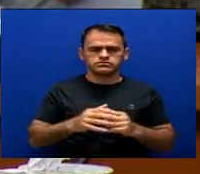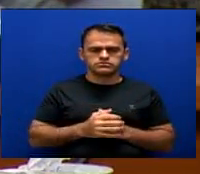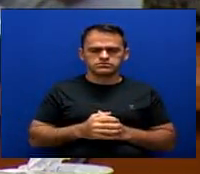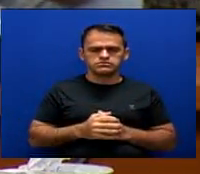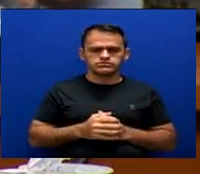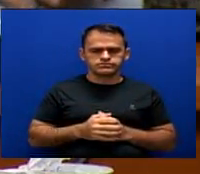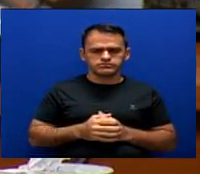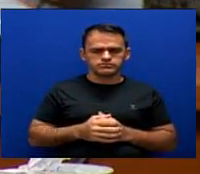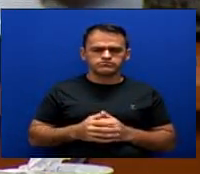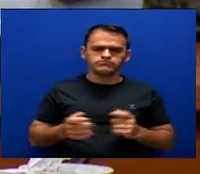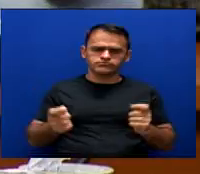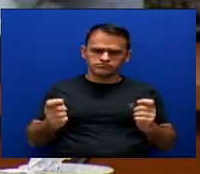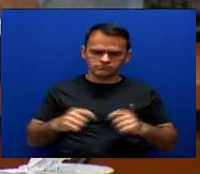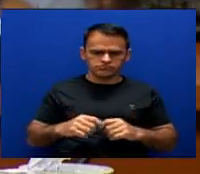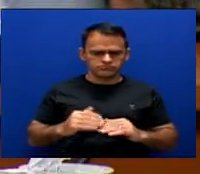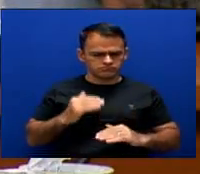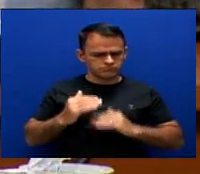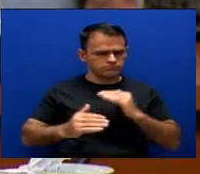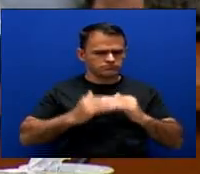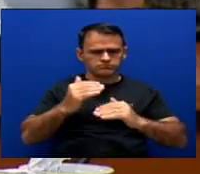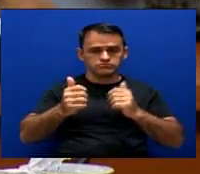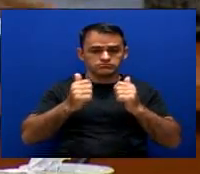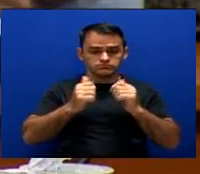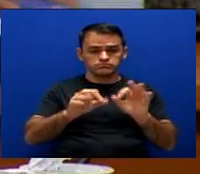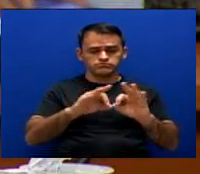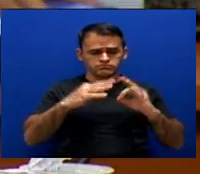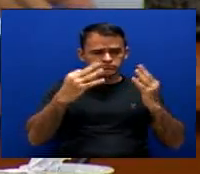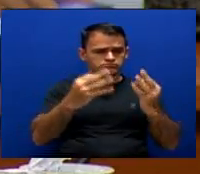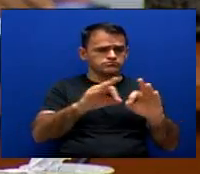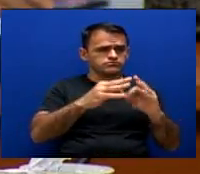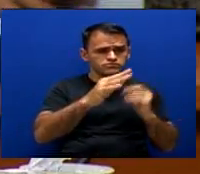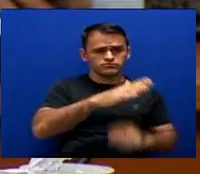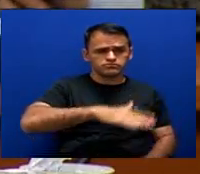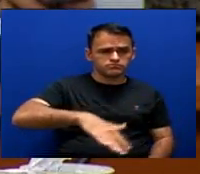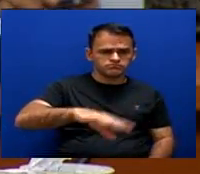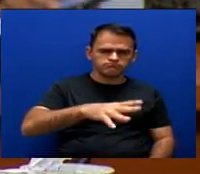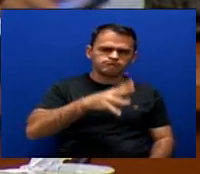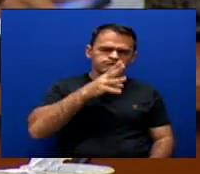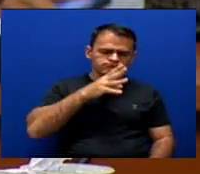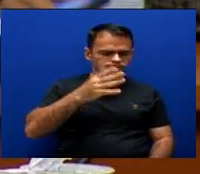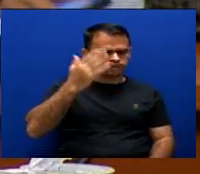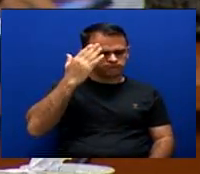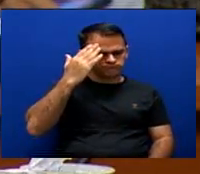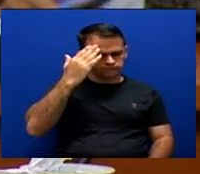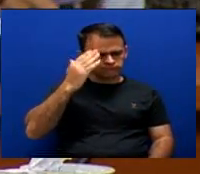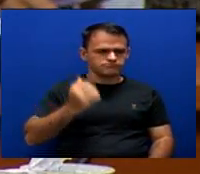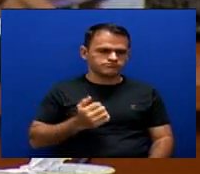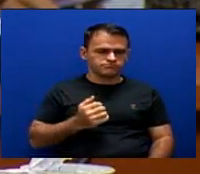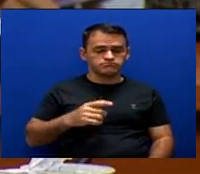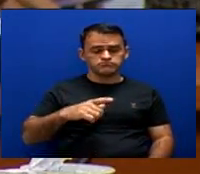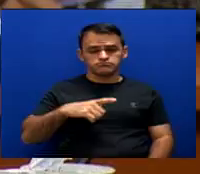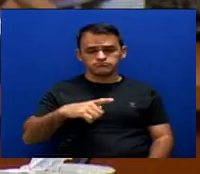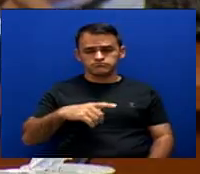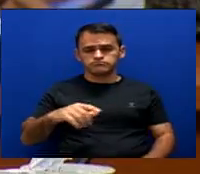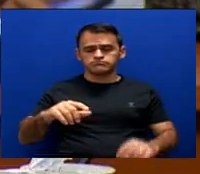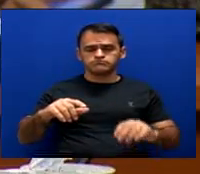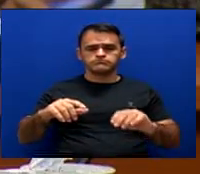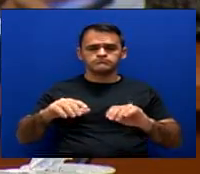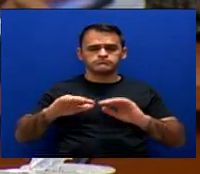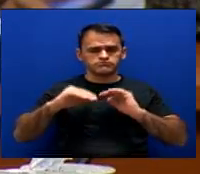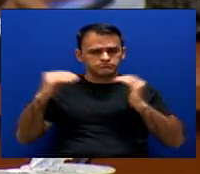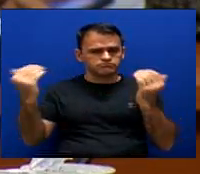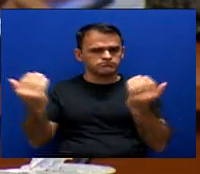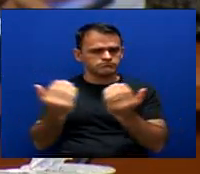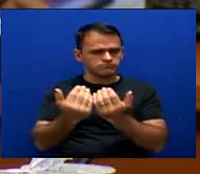colocou como potencial como a forma que as famílias sem poder e conheça isso de fato nem a gente tem as assembléias gente vê umas fãs